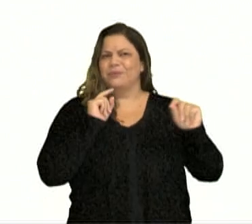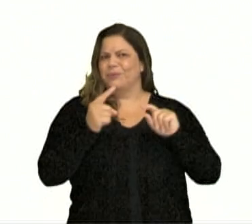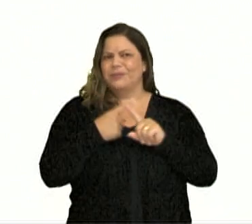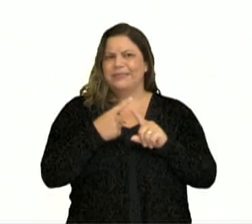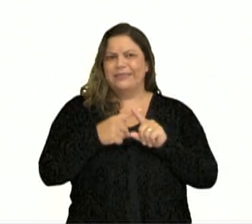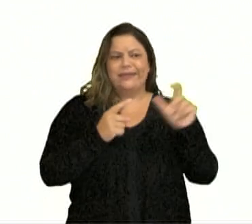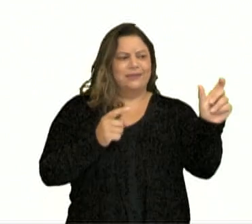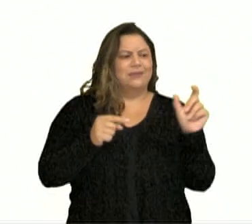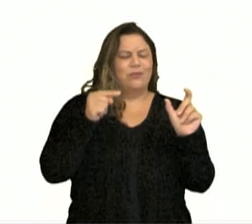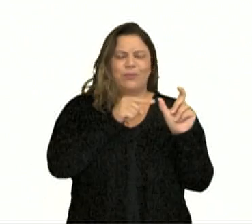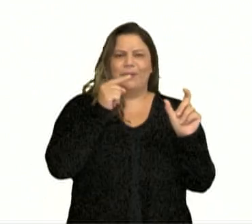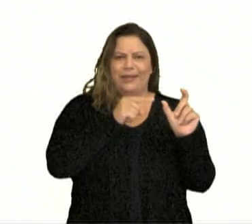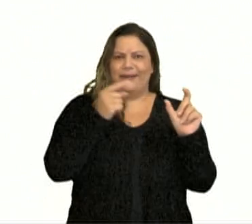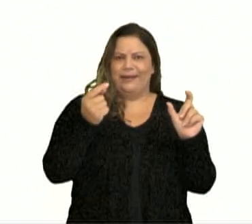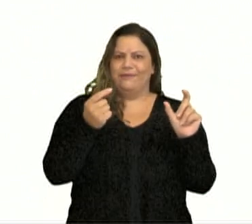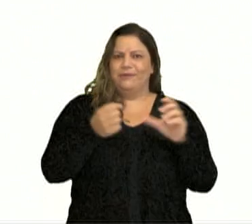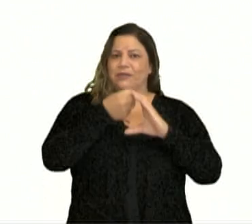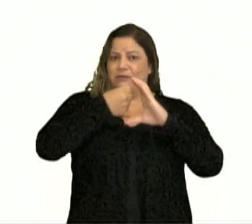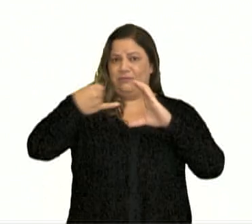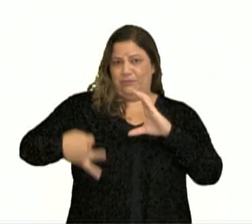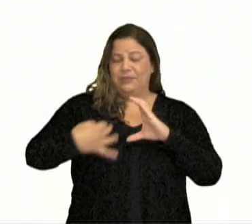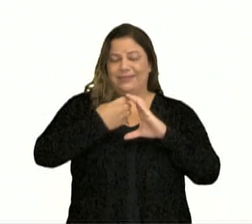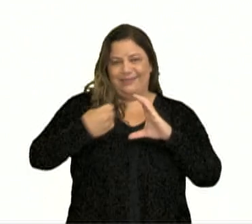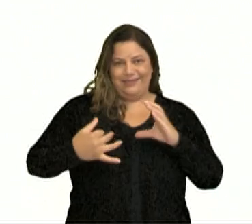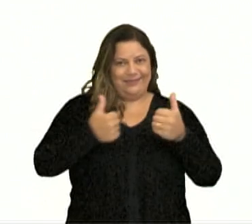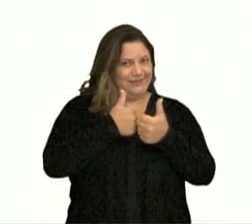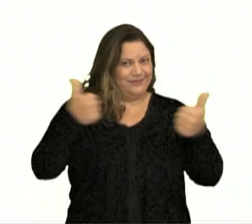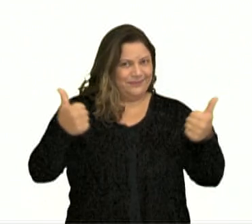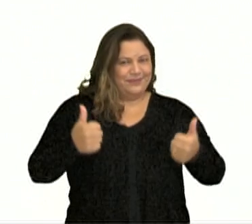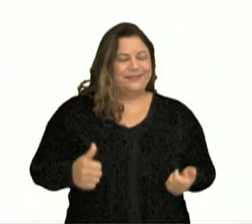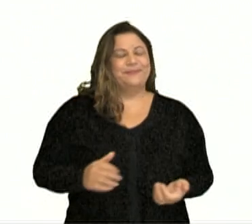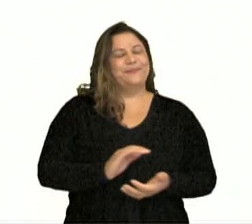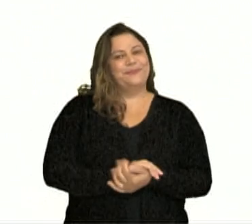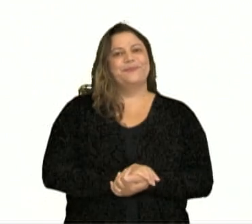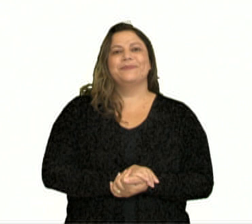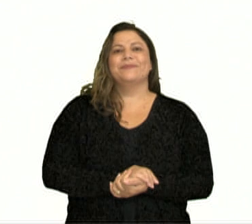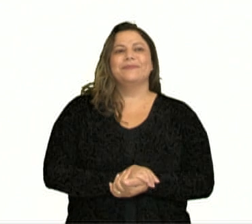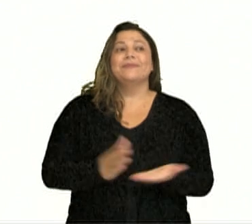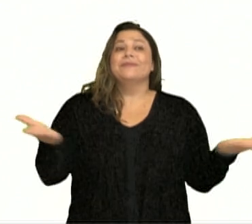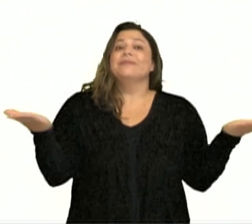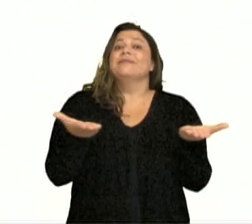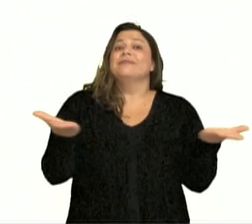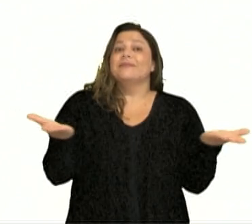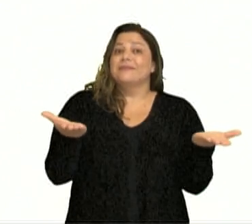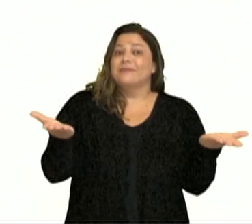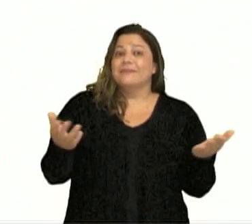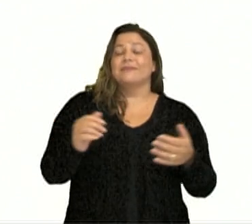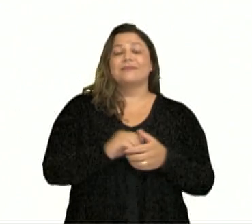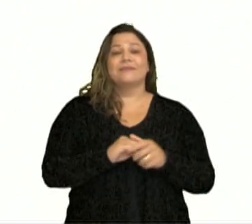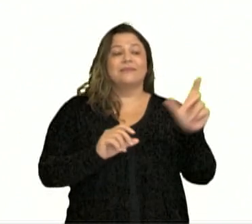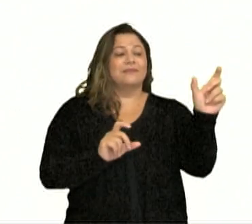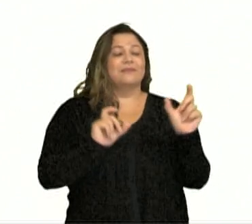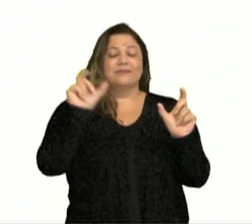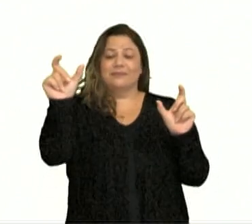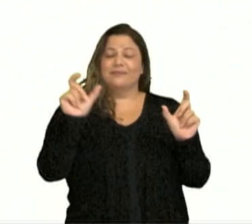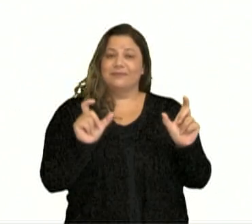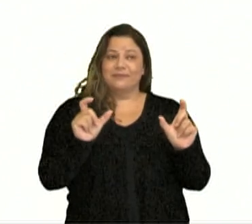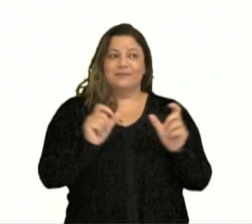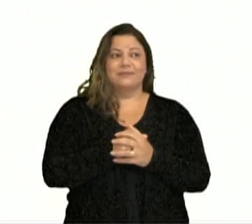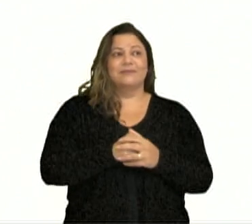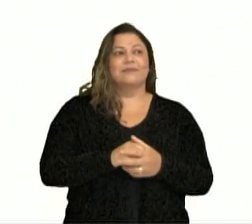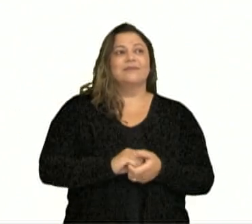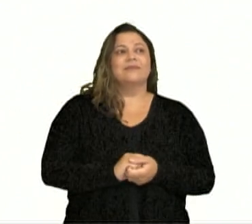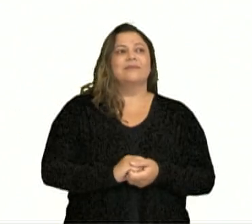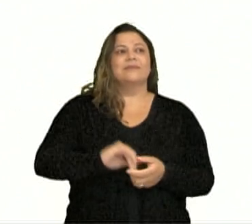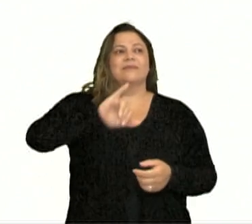são as palavrinhas que me dão algumas características, ok? Muito bem, let's go. E agora, as palavras John